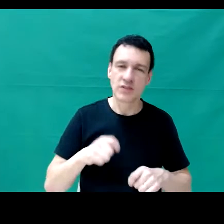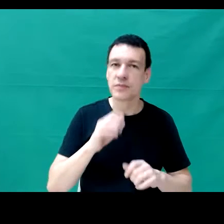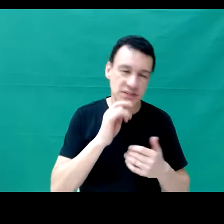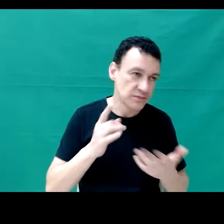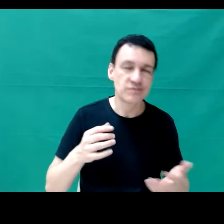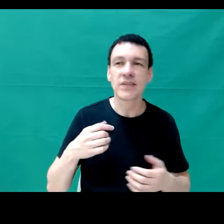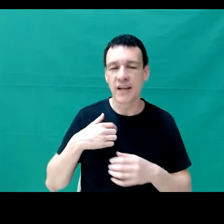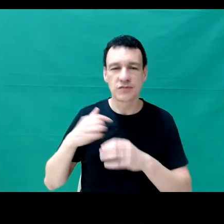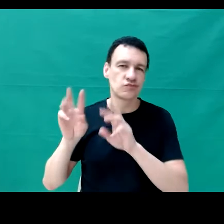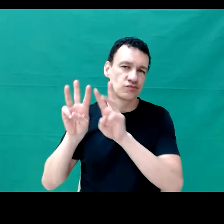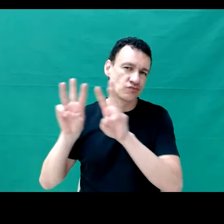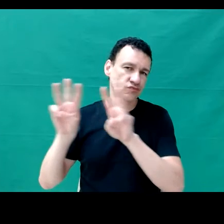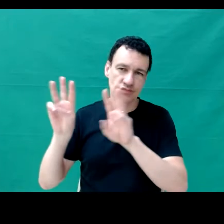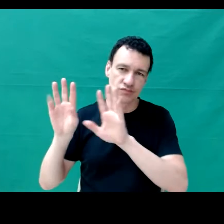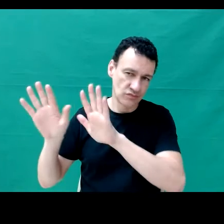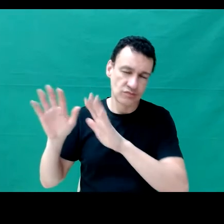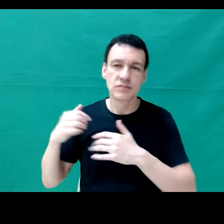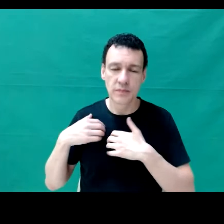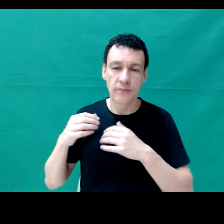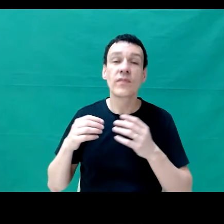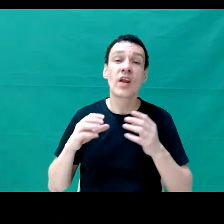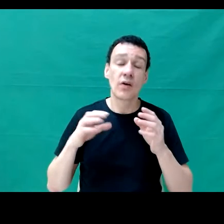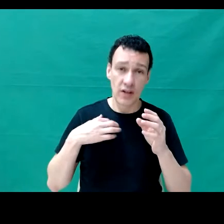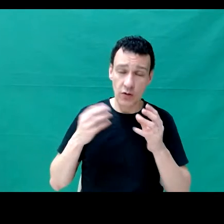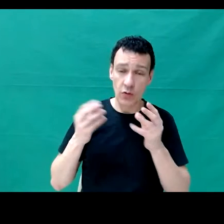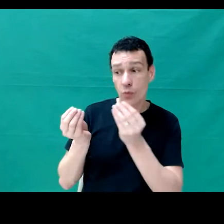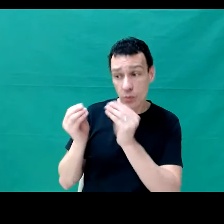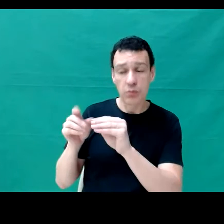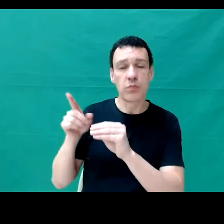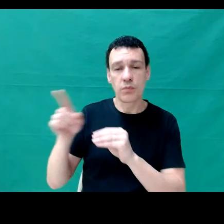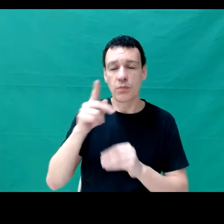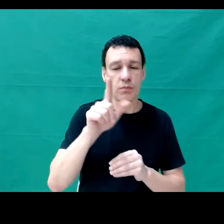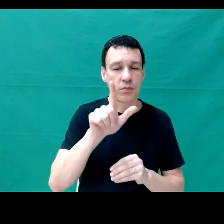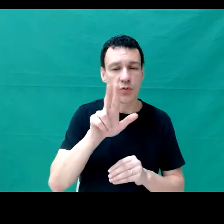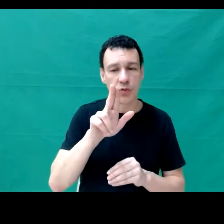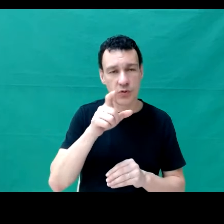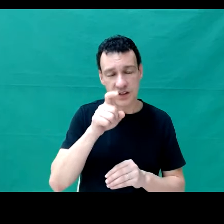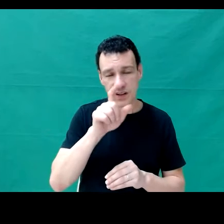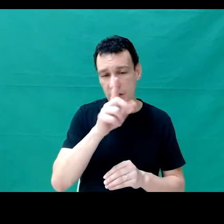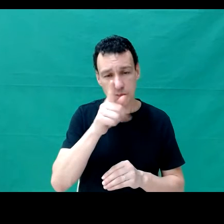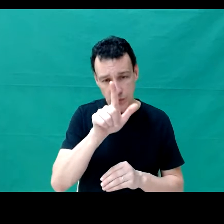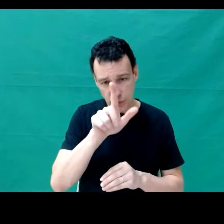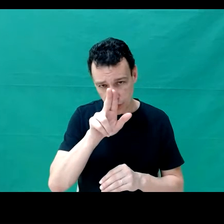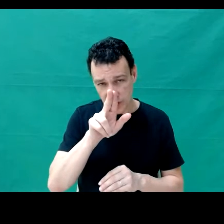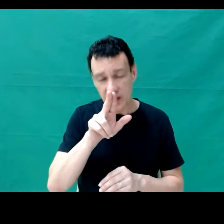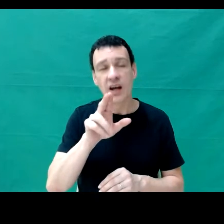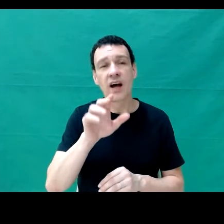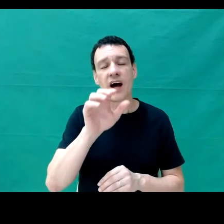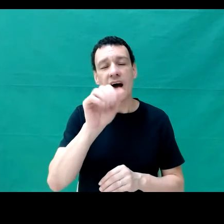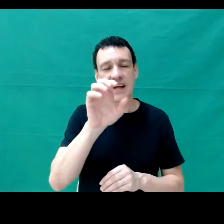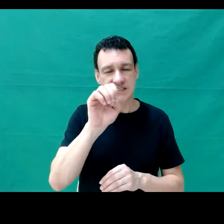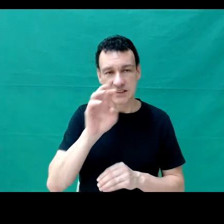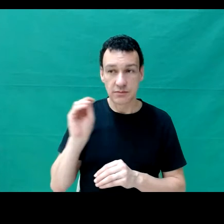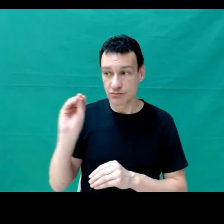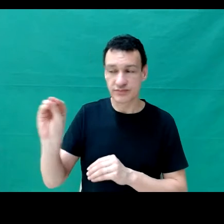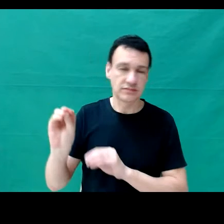aí, e peguei aquele portal, instalei esse plug do Axe, né, no meu Chrome e validei, né. E